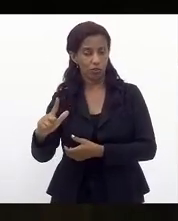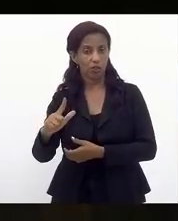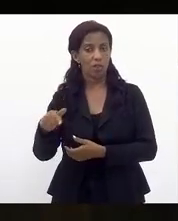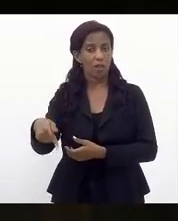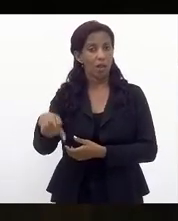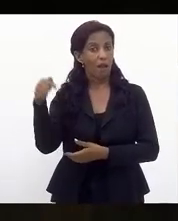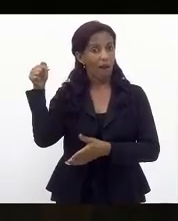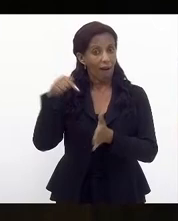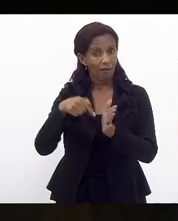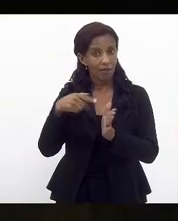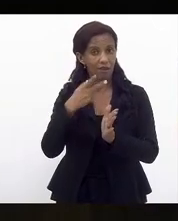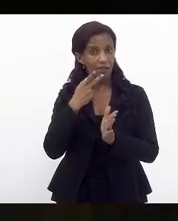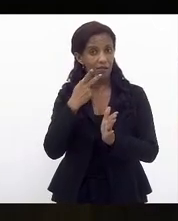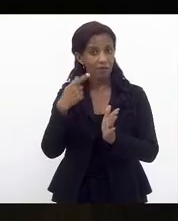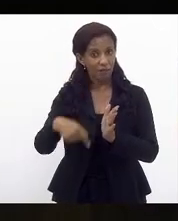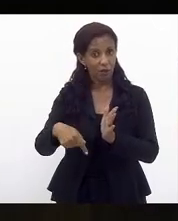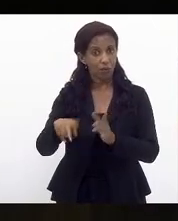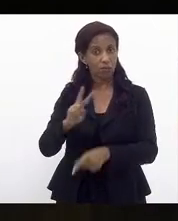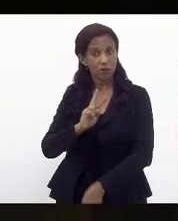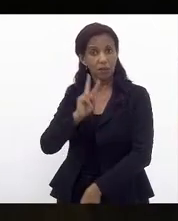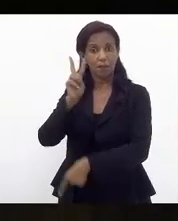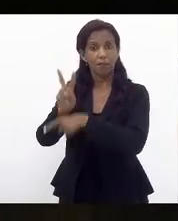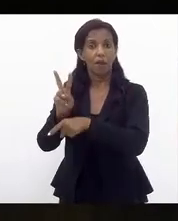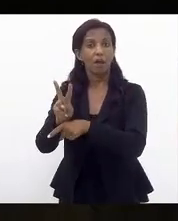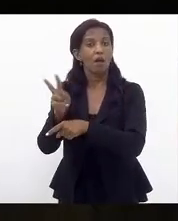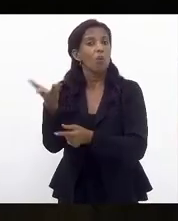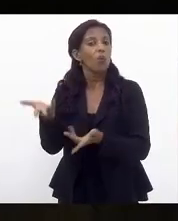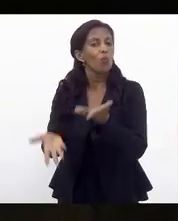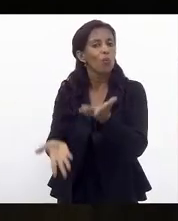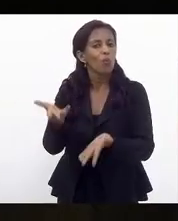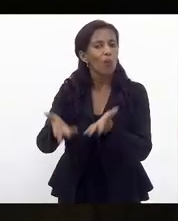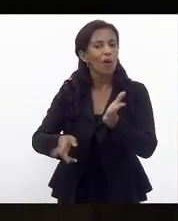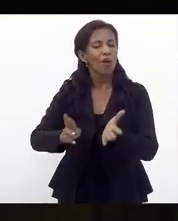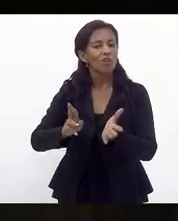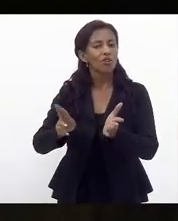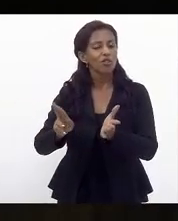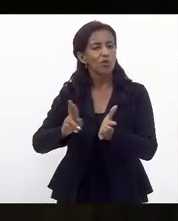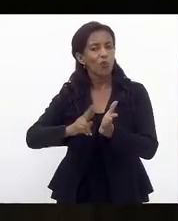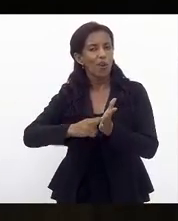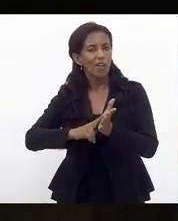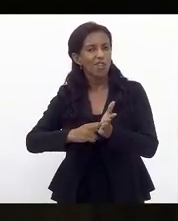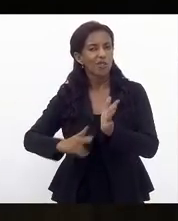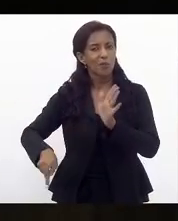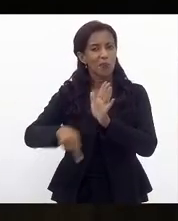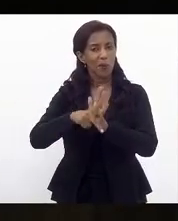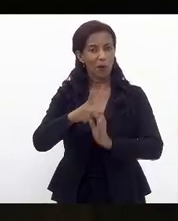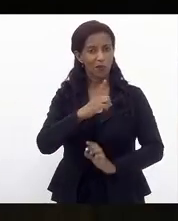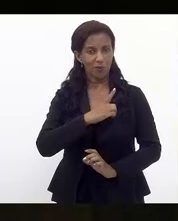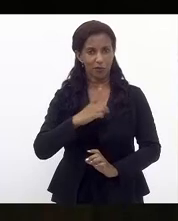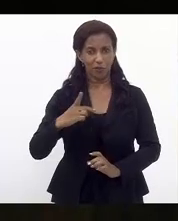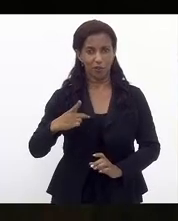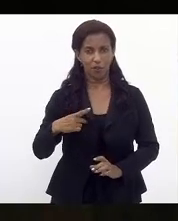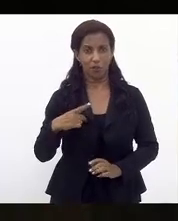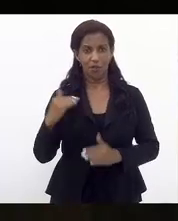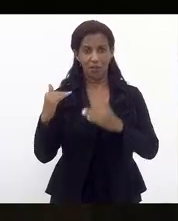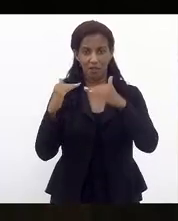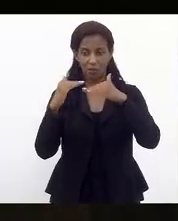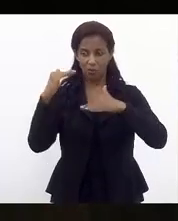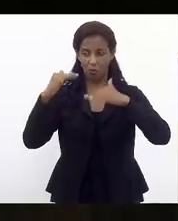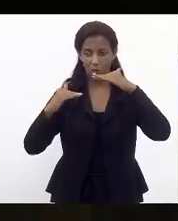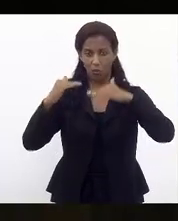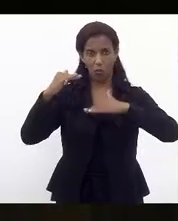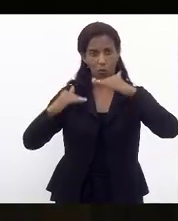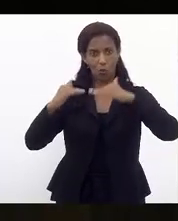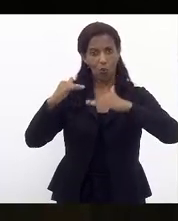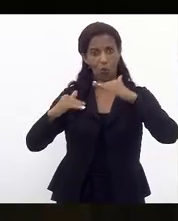ali ficou dizendo que deveria ser preservado o equilíbrio do regime próprio da Defensoria Então se o escopo é o